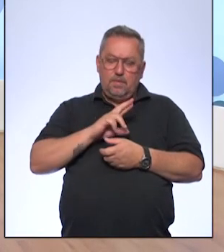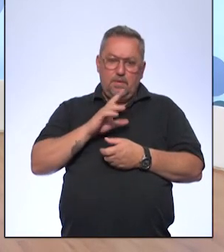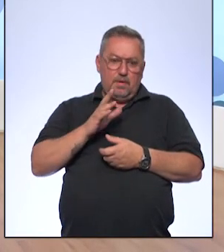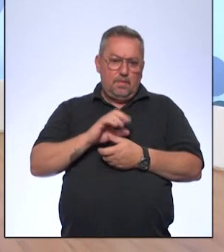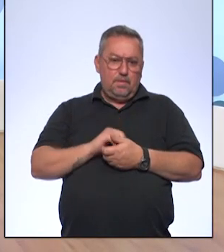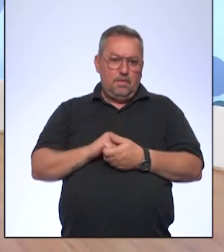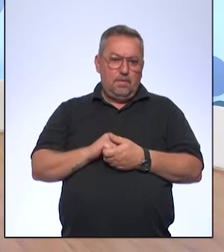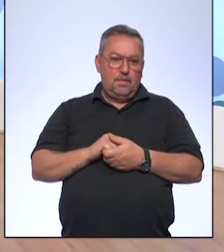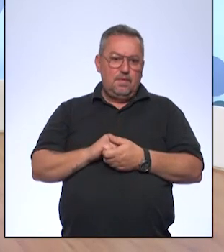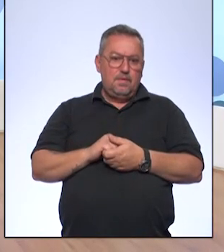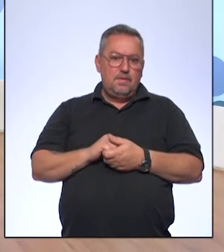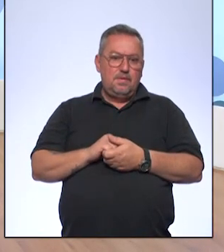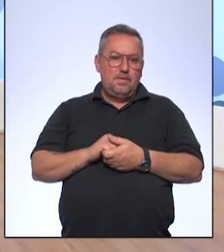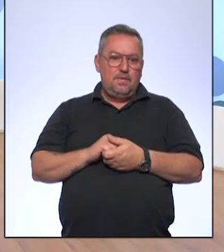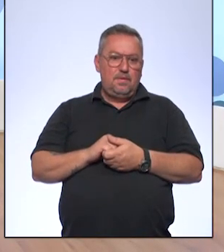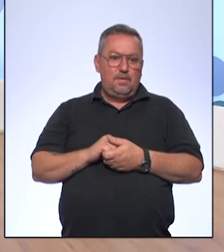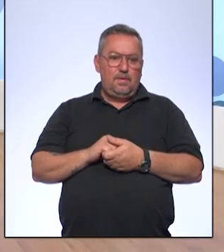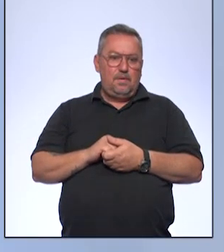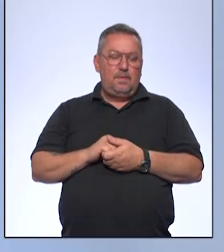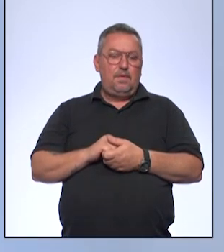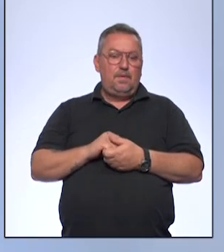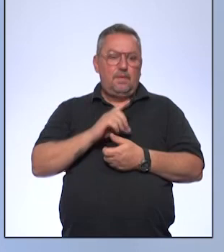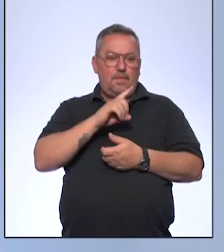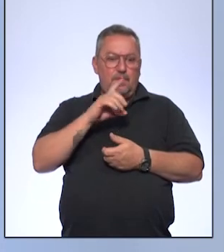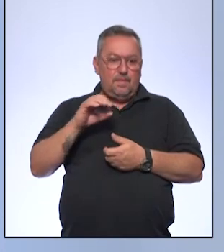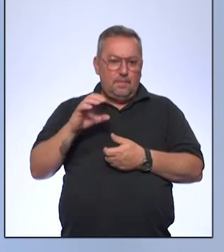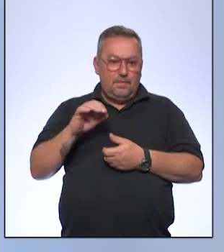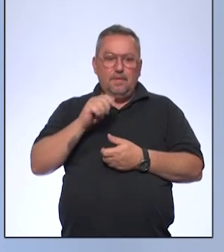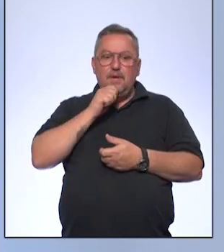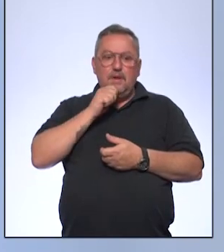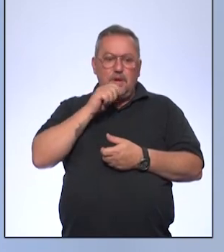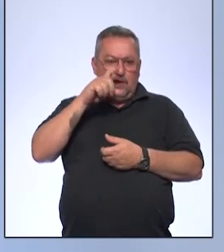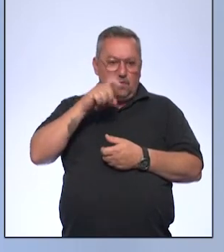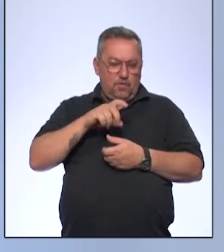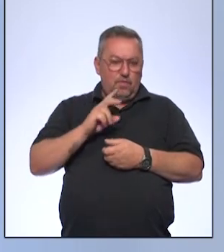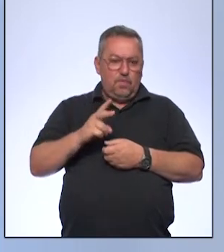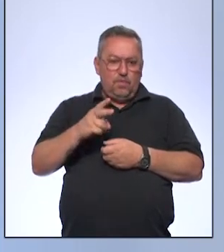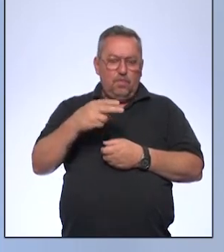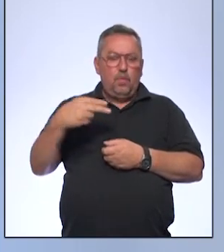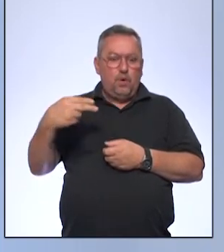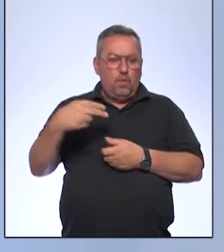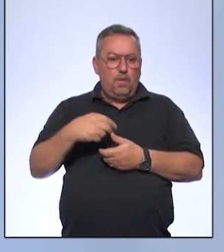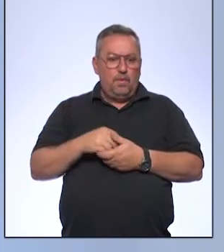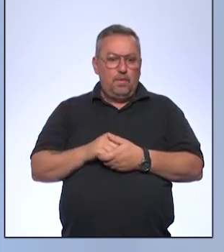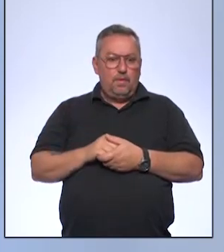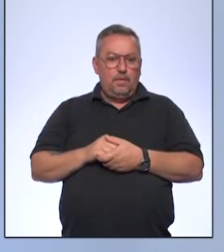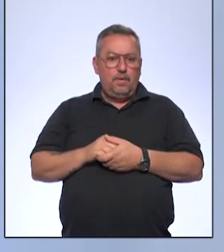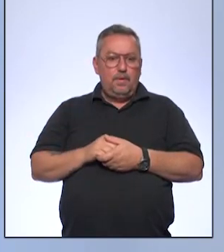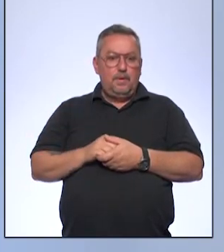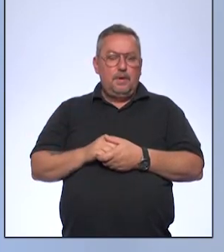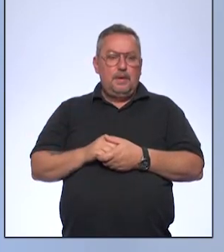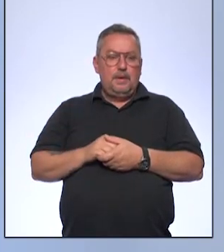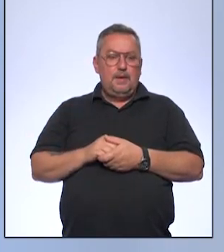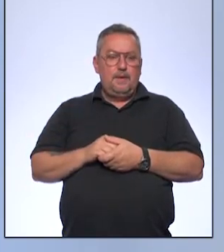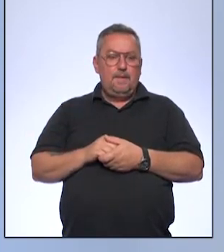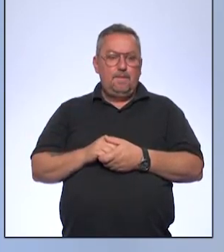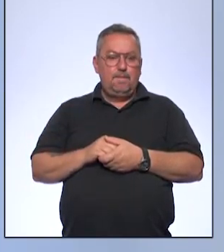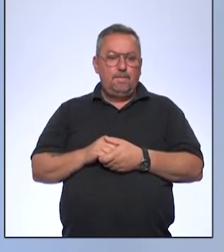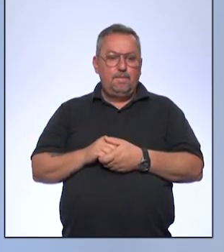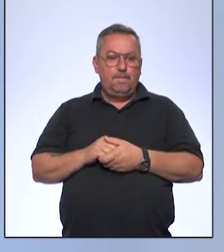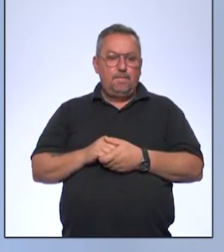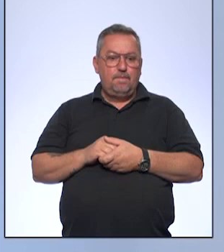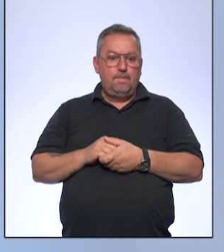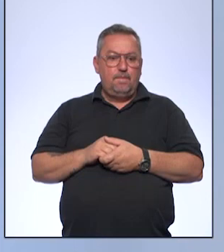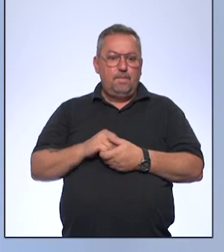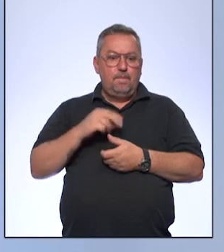multiplicação. Tá, então 100 vezes x dá 100x ainda, né? Nós mantemos com 100x. E 75 vezes 360.